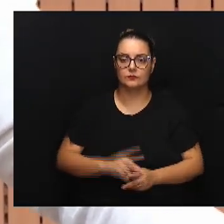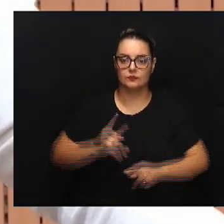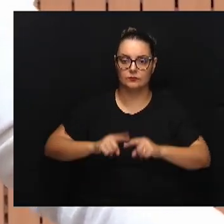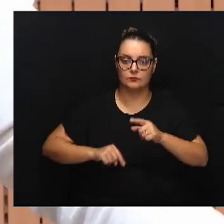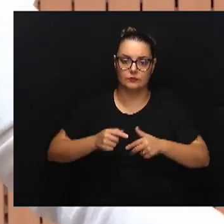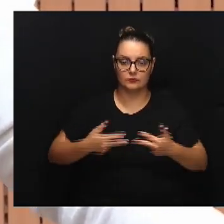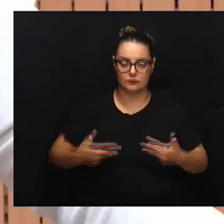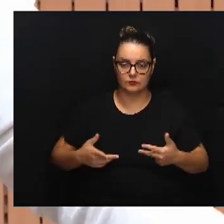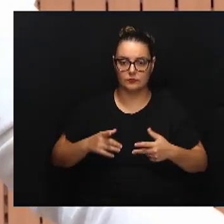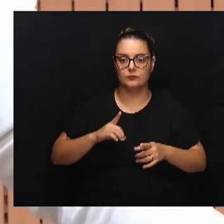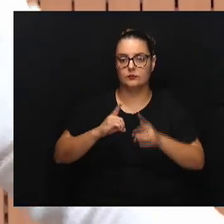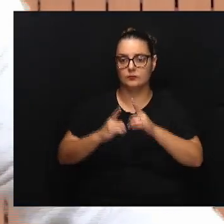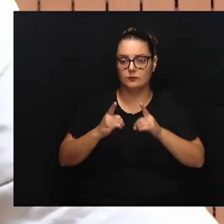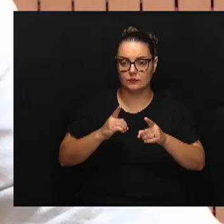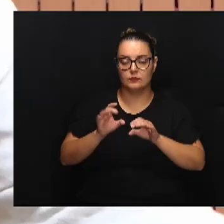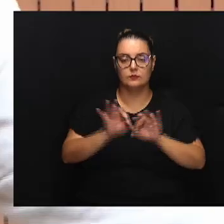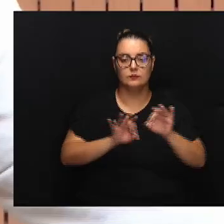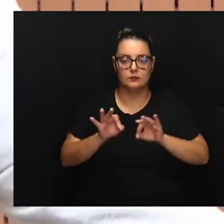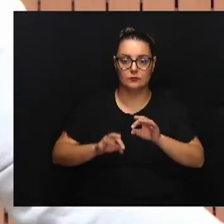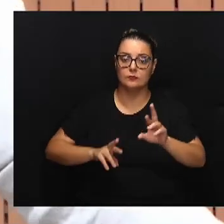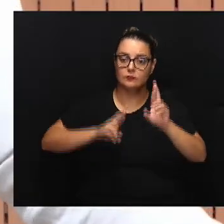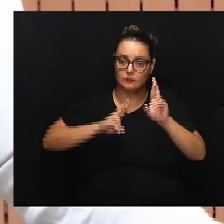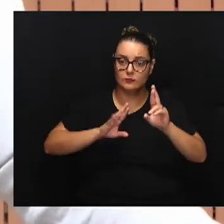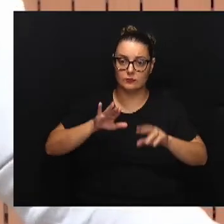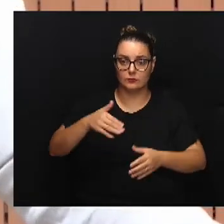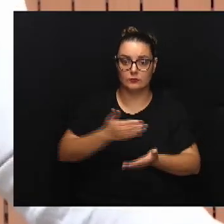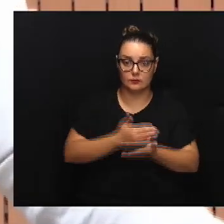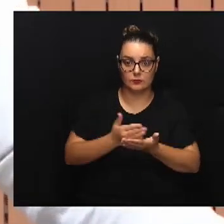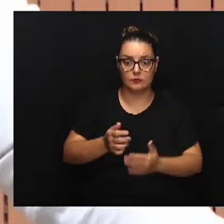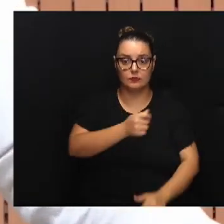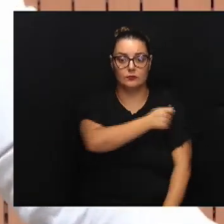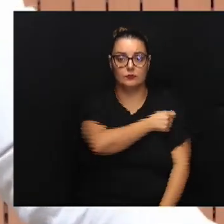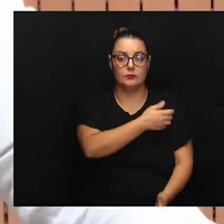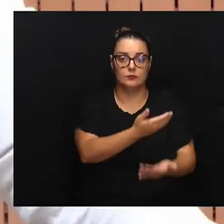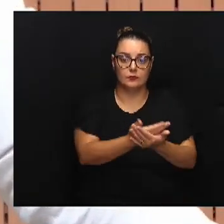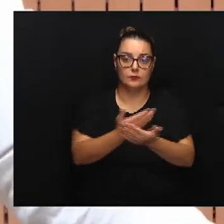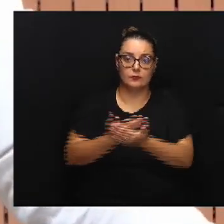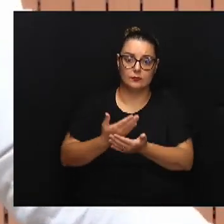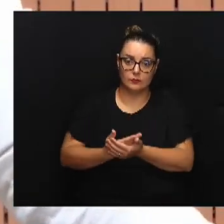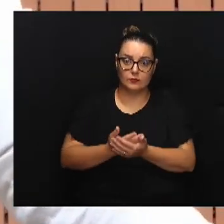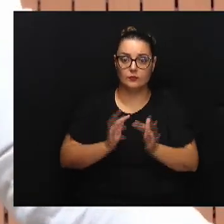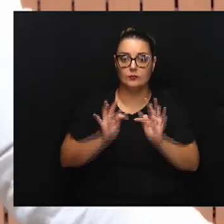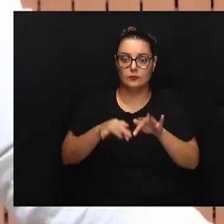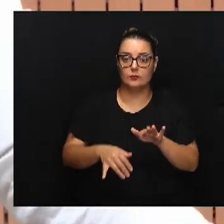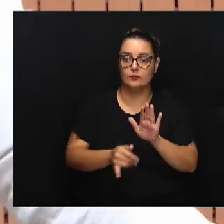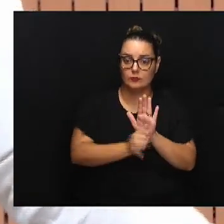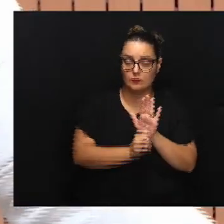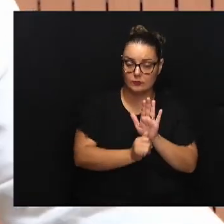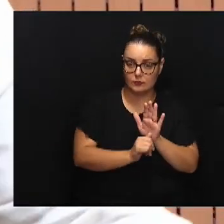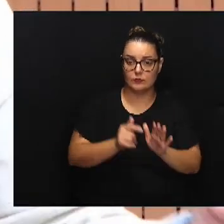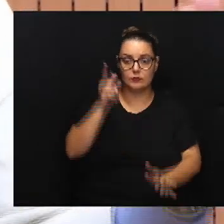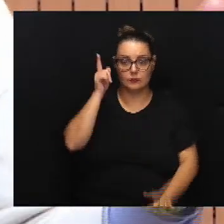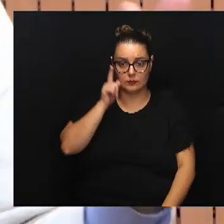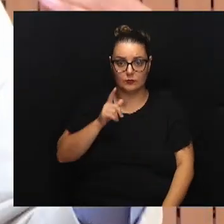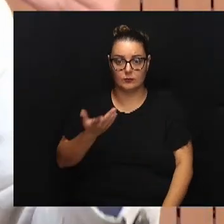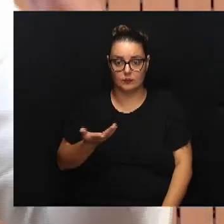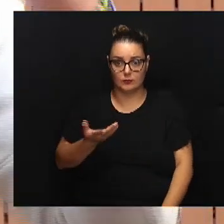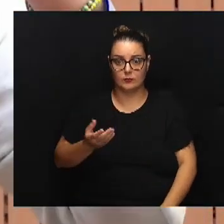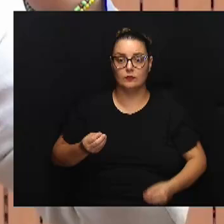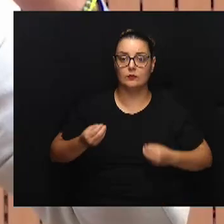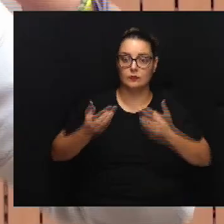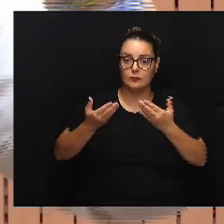didático, que também está sendo preparado, esperamos que quando começarem as aulas, ao finalizar o edital, consigamos